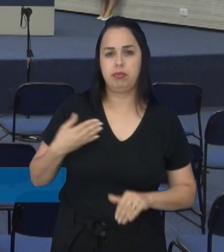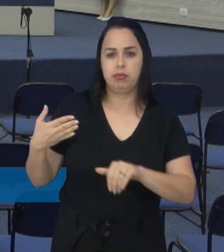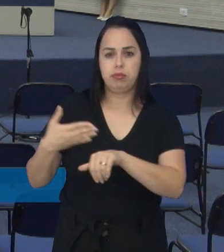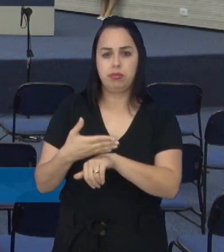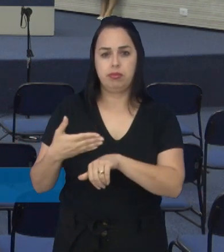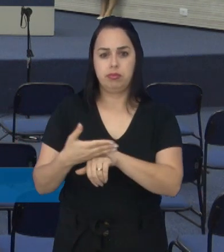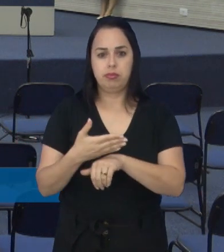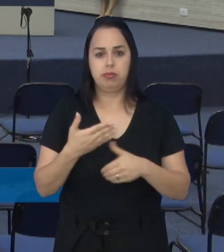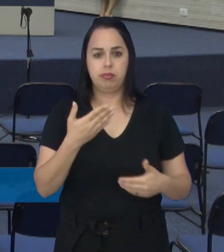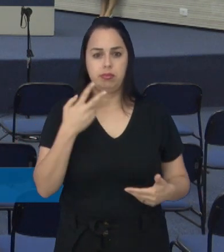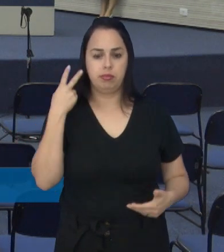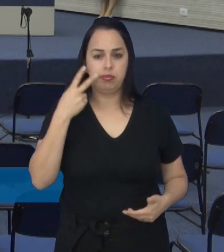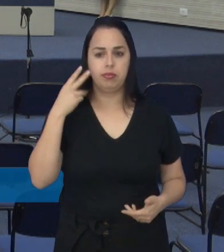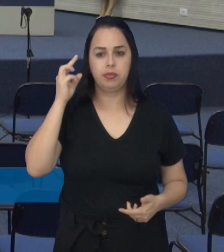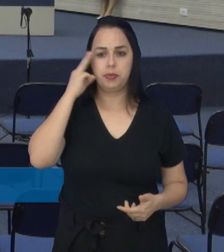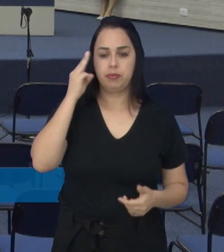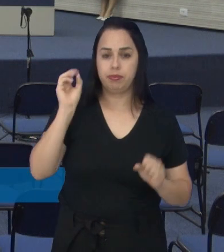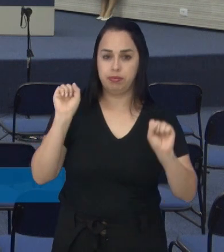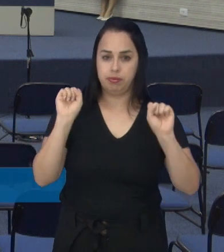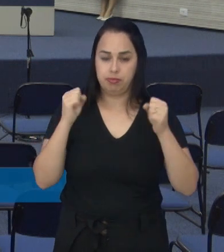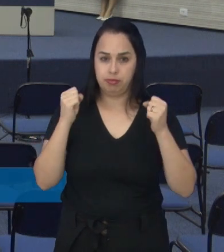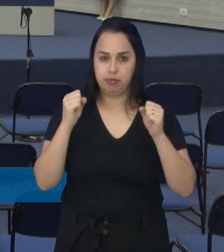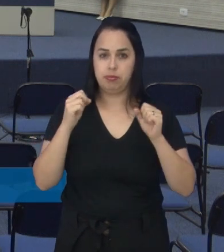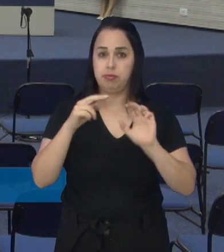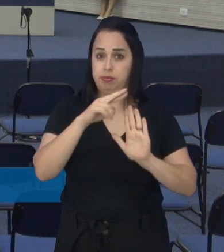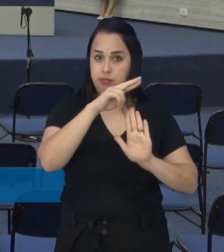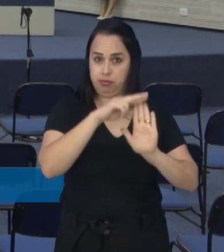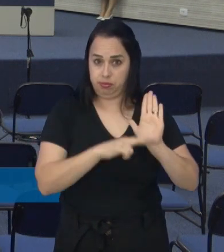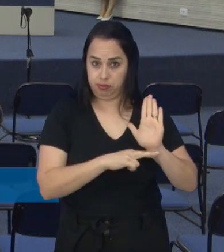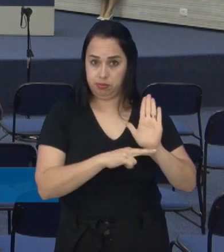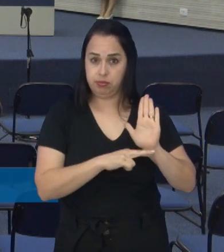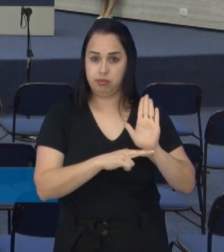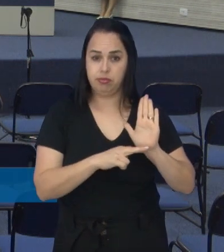ao Vereador Marcão pela relatoria